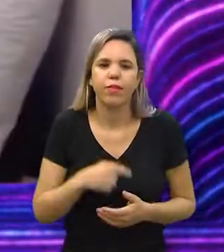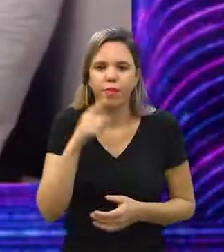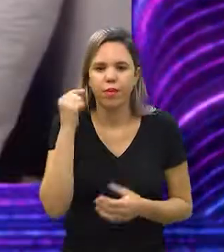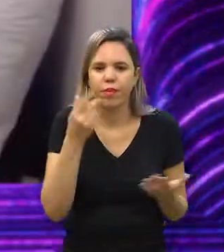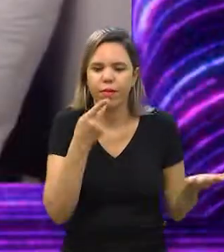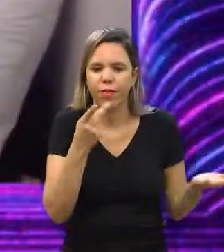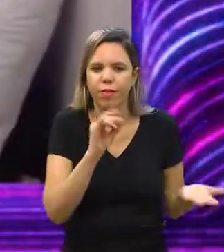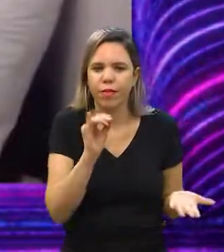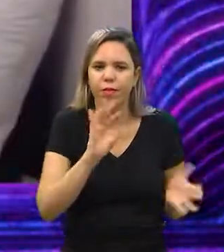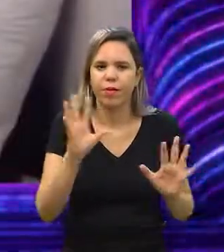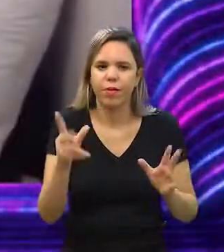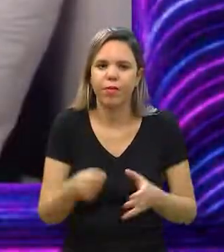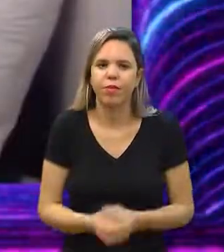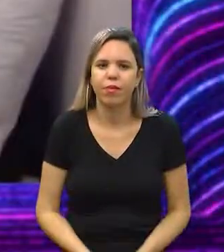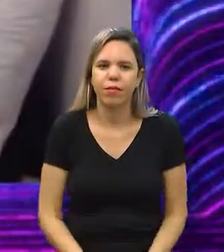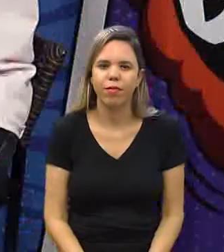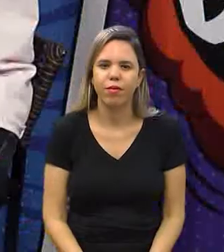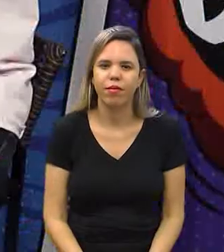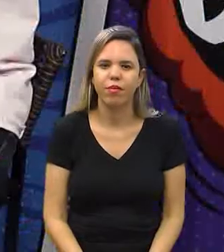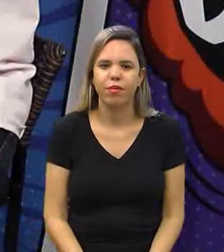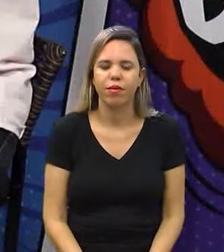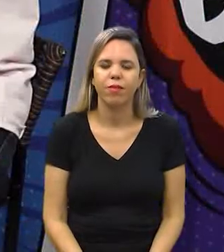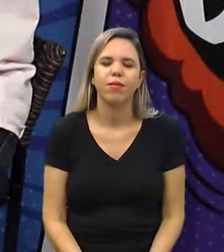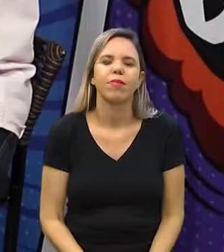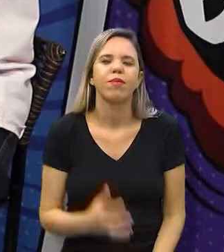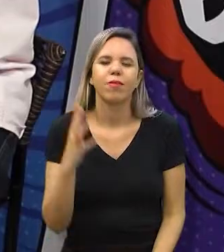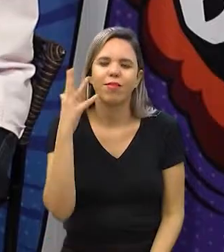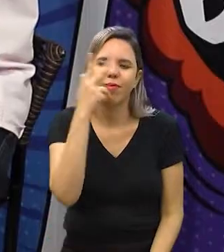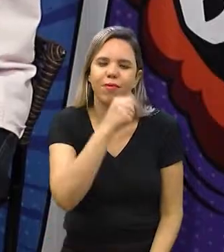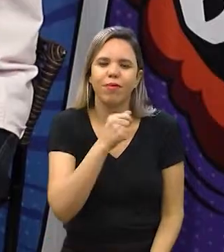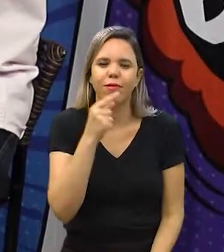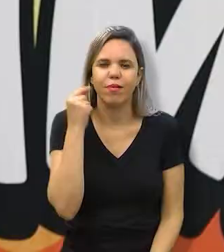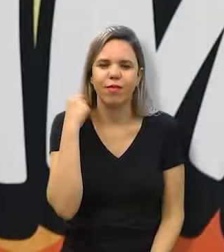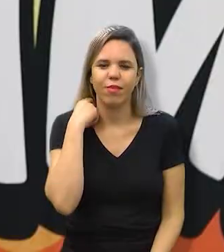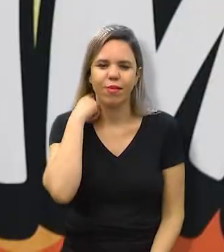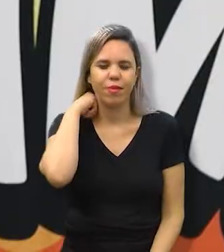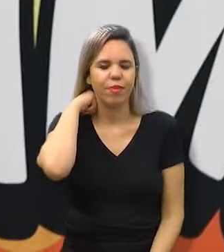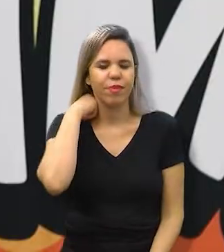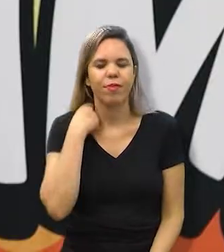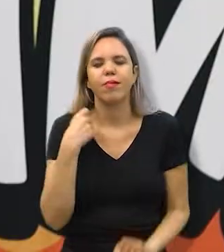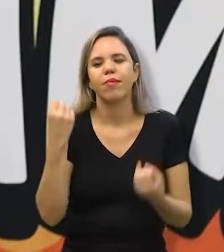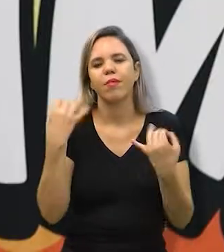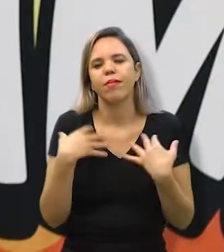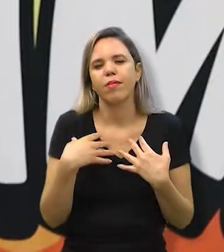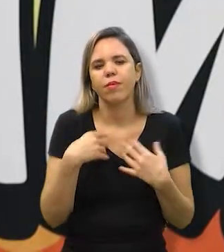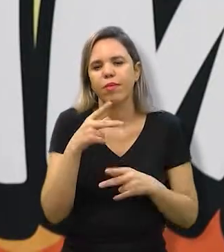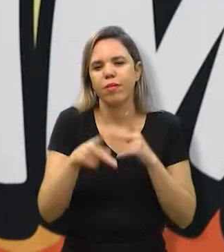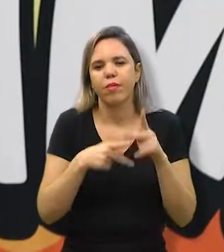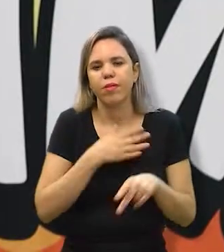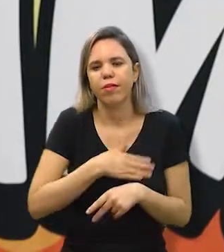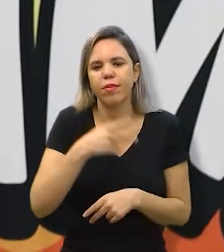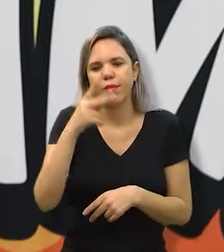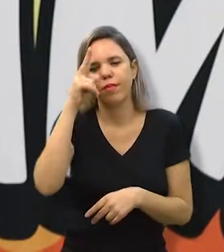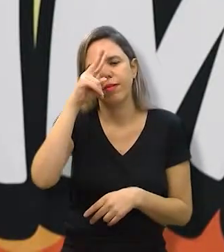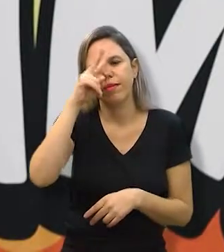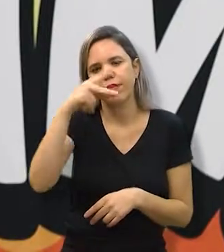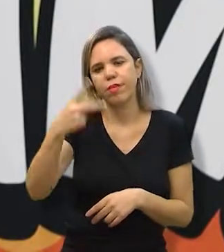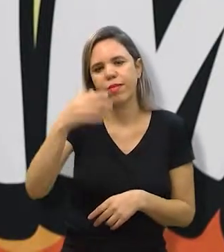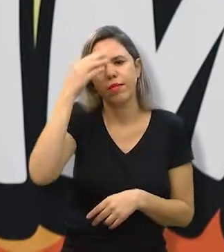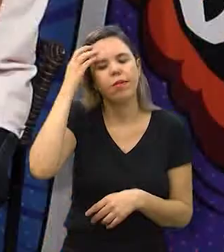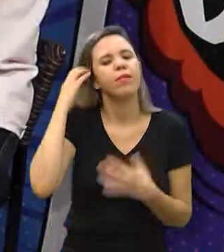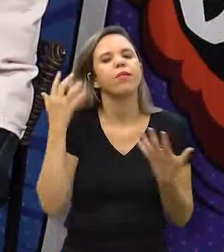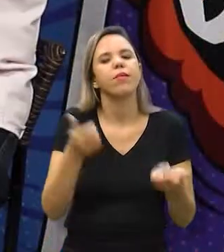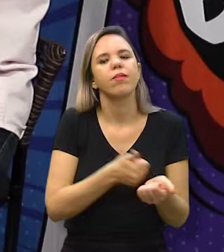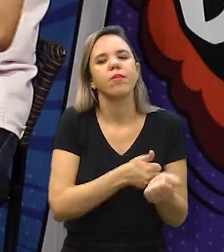meu gato tá aqui falando um oi pra todo mundo. Nossa, que lindo! Ô Rê, mas conta pra gente, né? O pessoal que gostou da